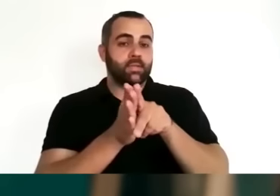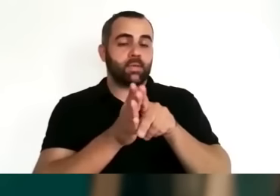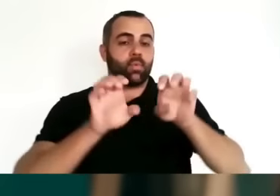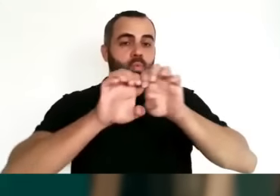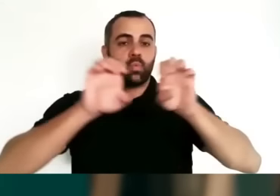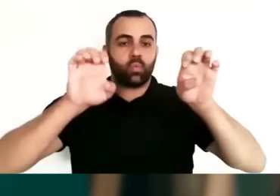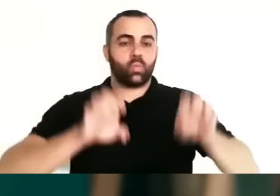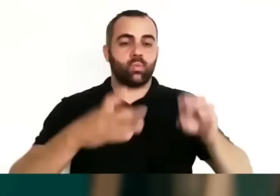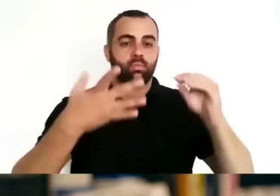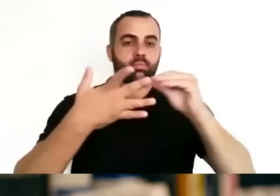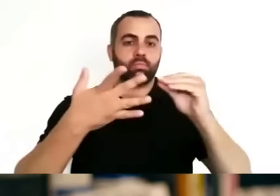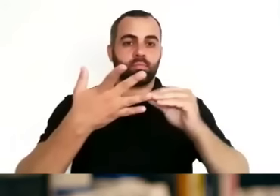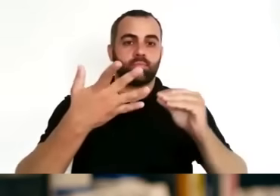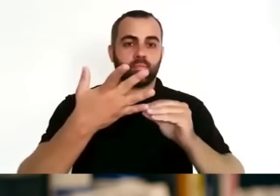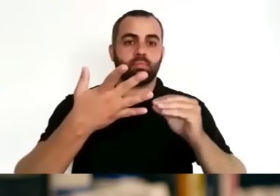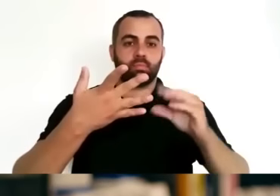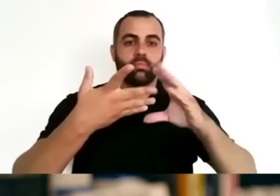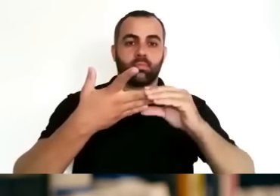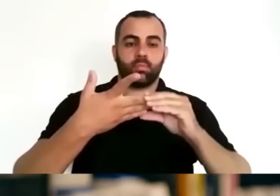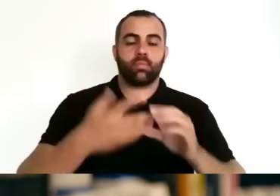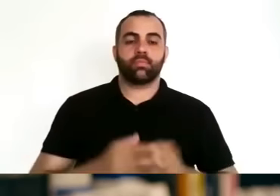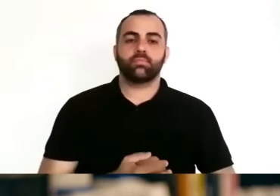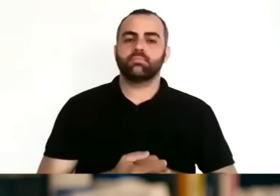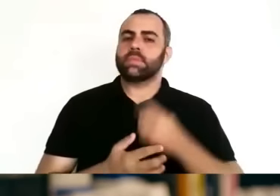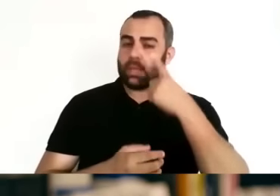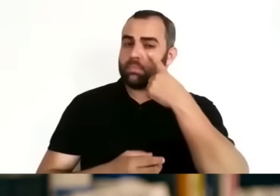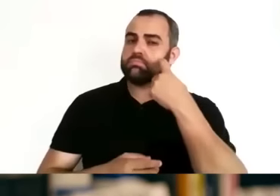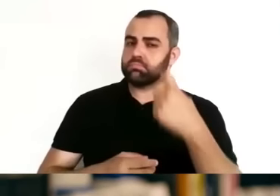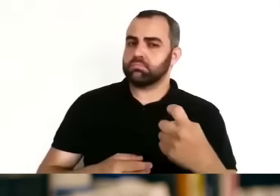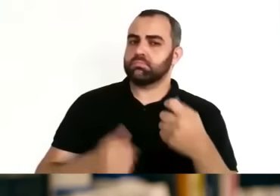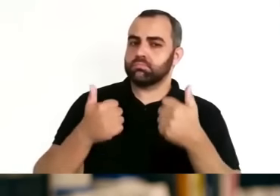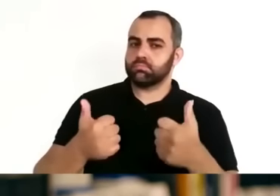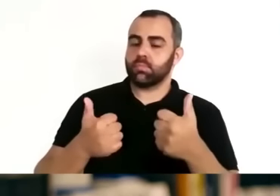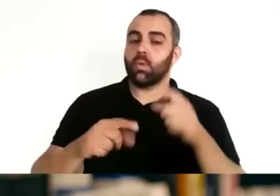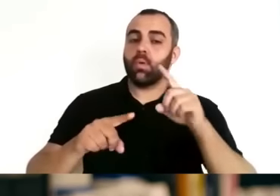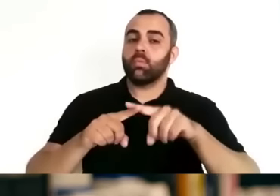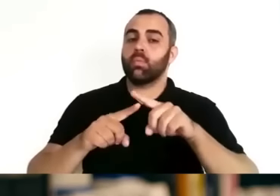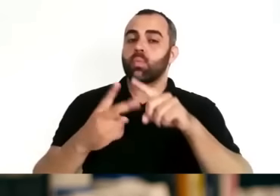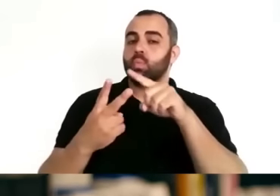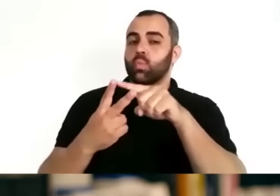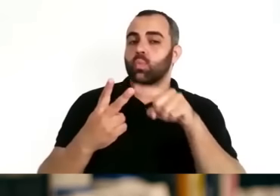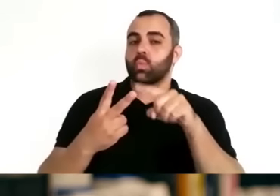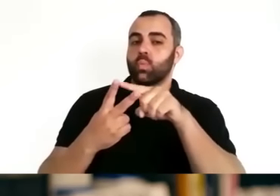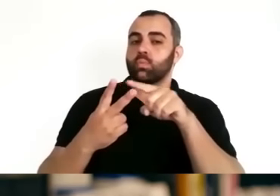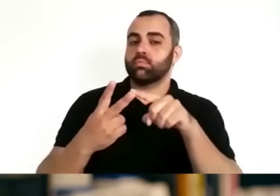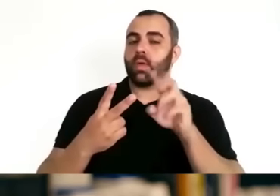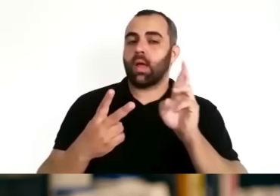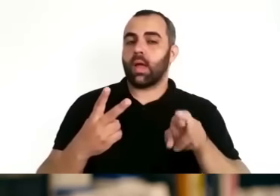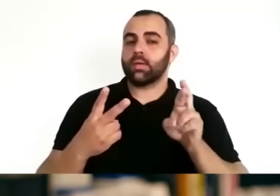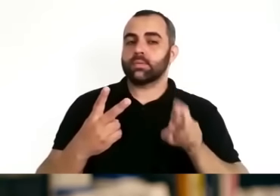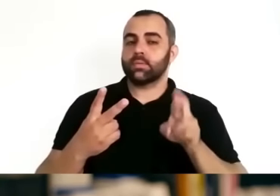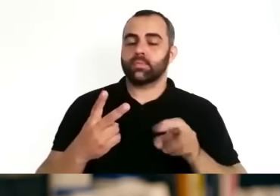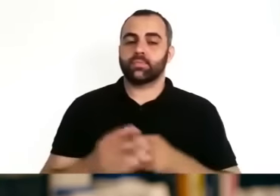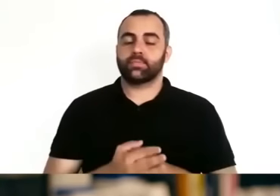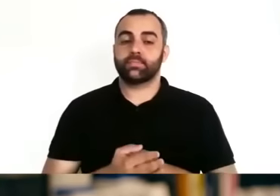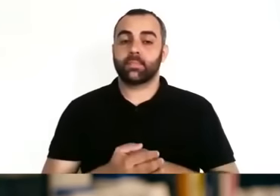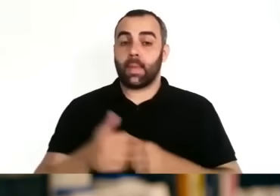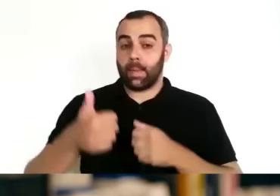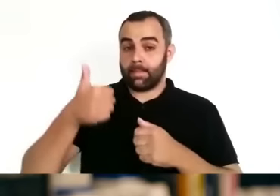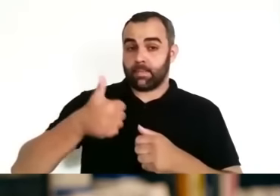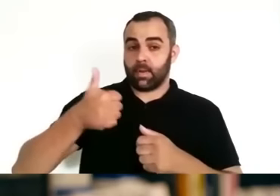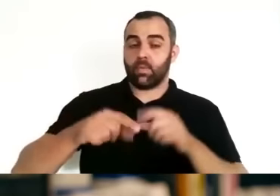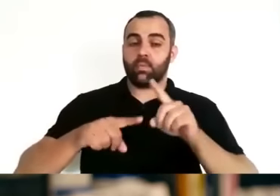acorde. Acho muito interessante esse parâmetro, por duas razões iniciais. A primeira é